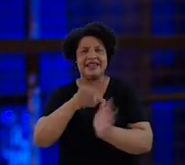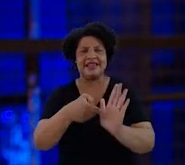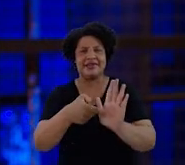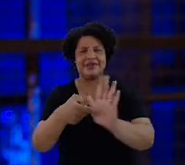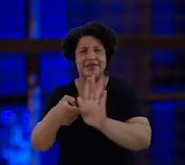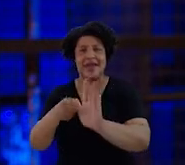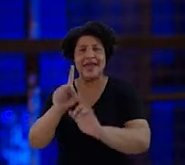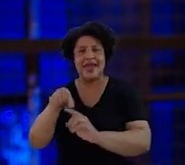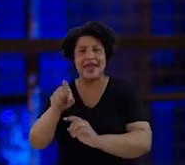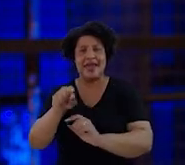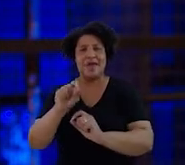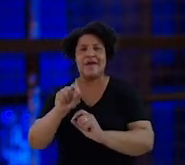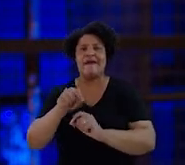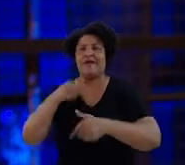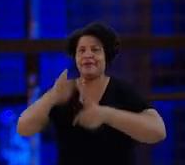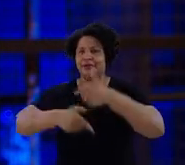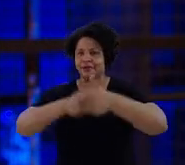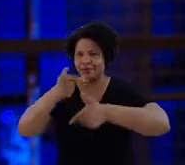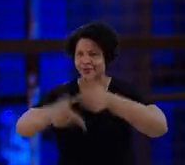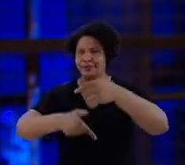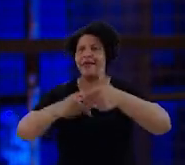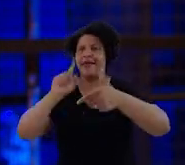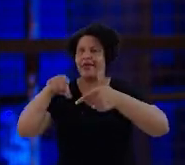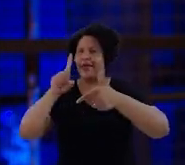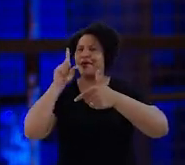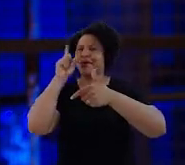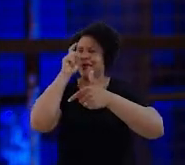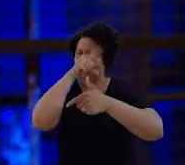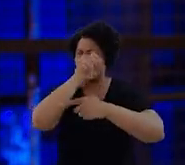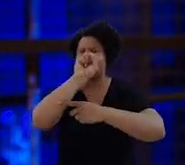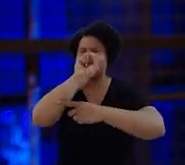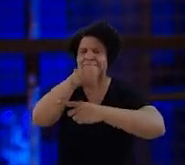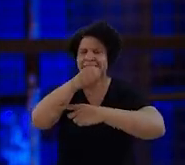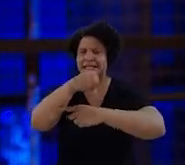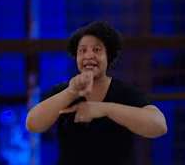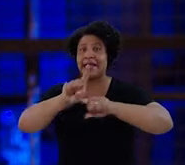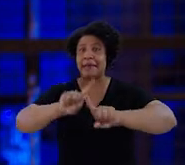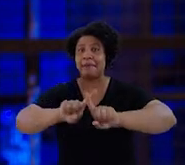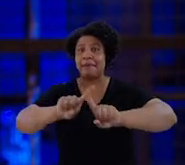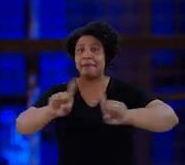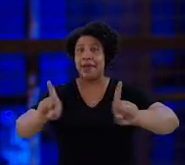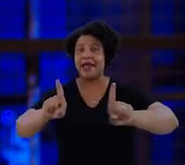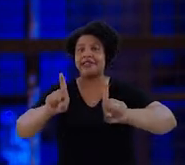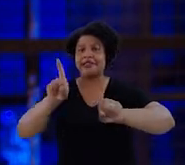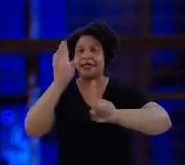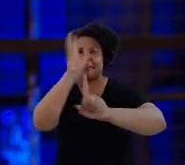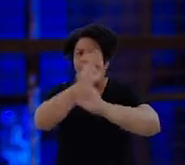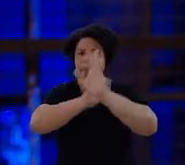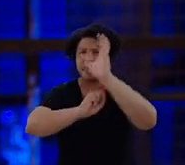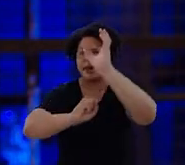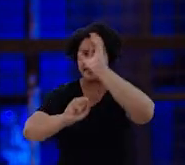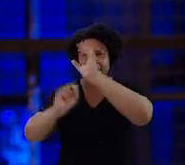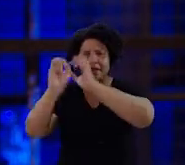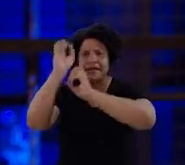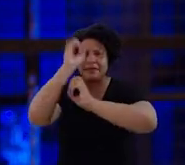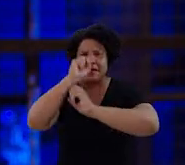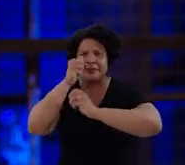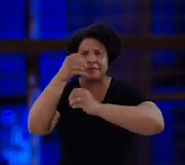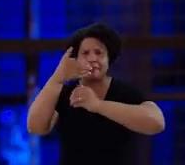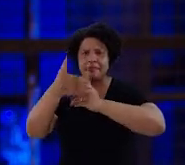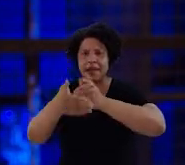Esse corre que eu te falei. É complicado? É. Mas... A gente está aprendendo a lidar com esse novo